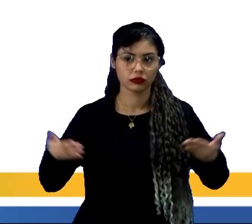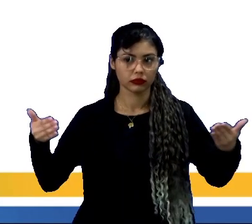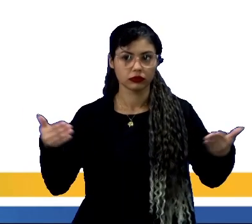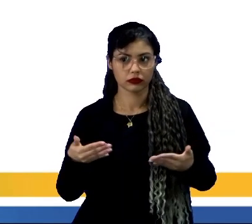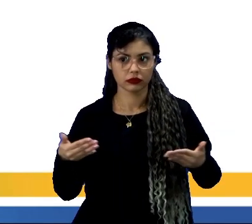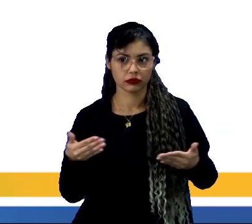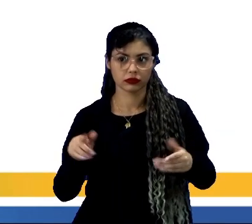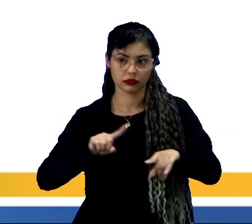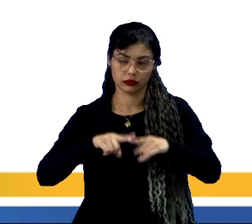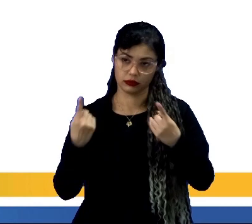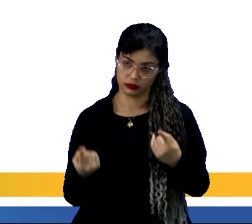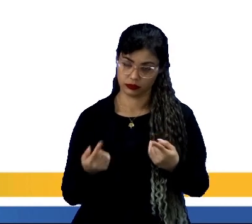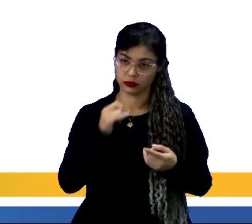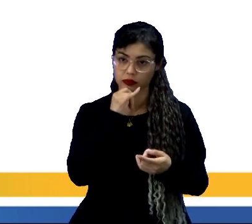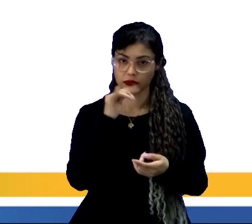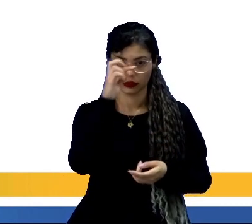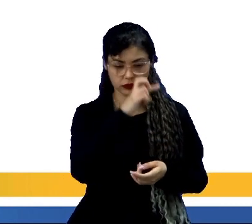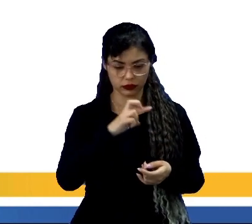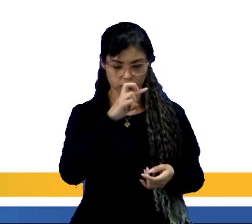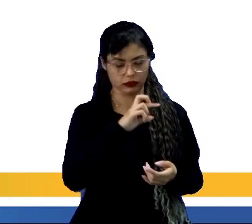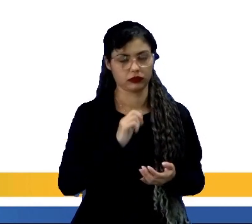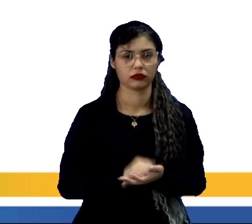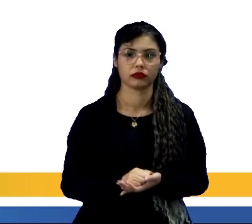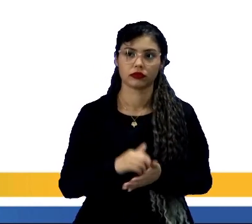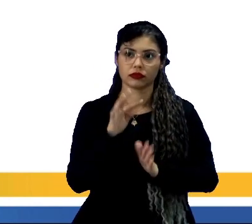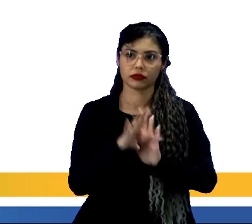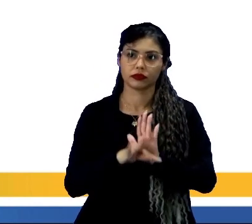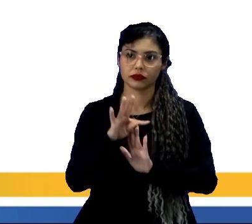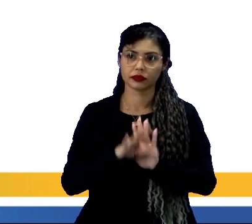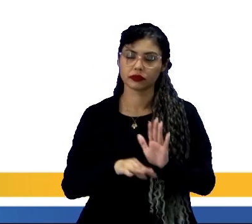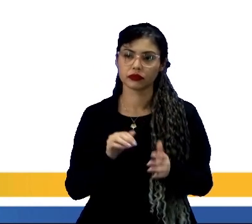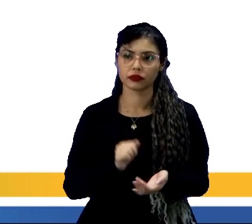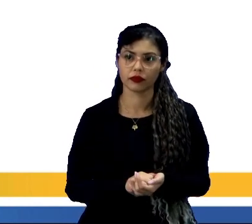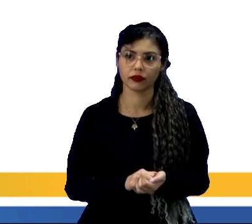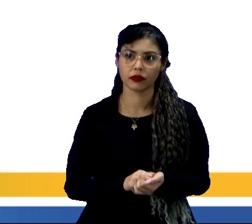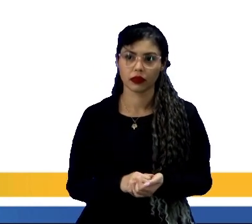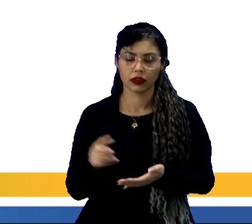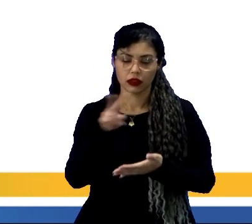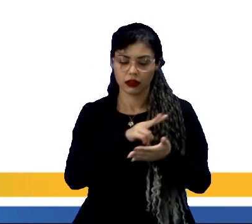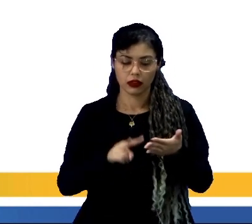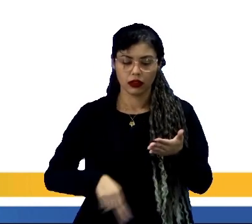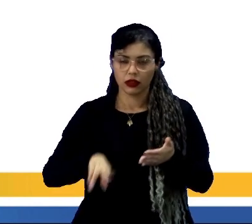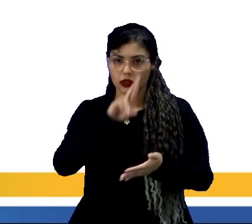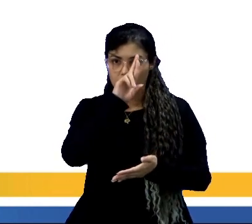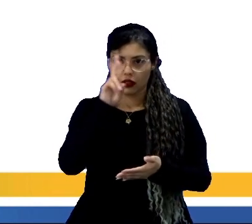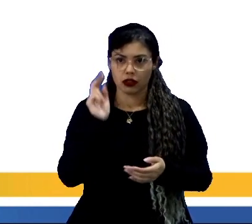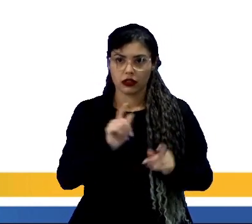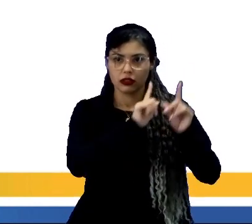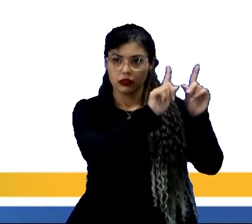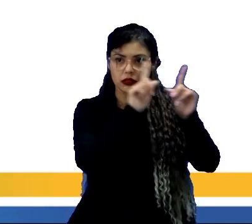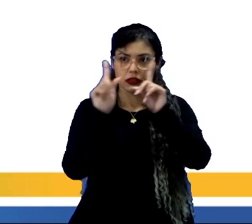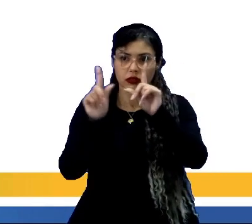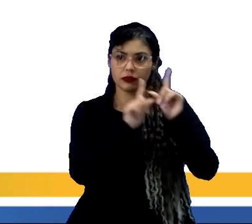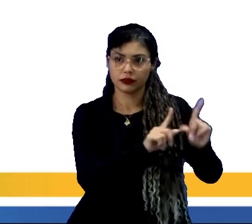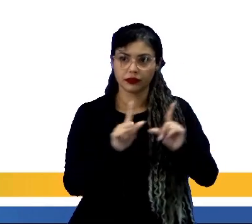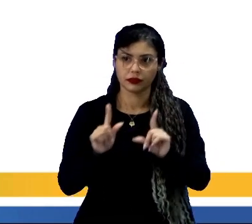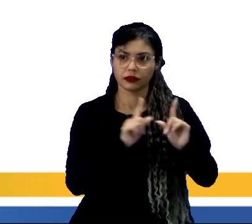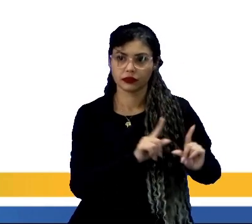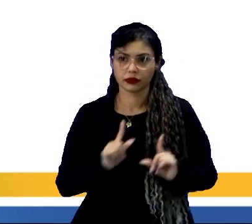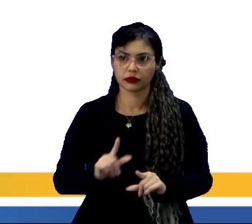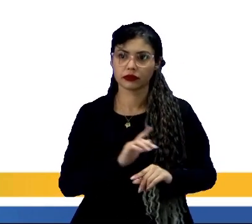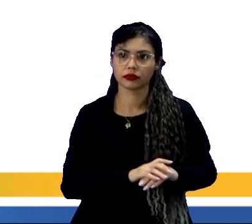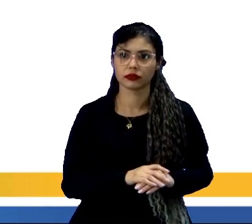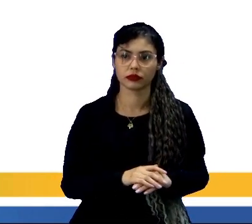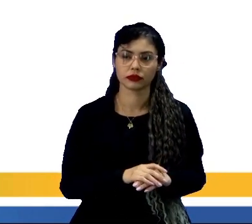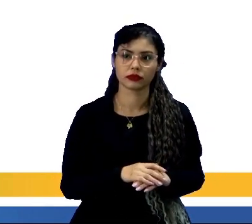Agora, mais um para a gente analisar, né? Mais um textozinho. Agora, leia a história em quadrinhos.